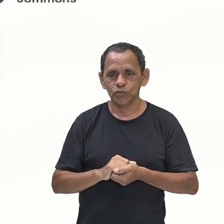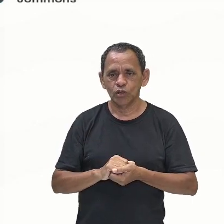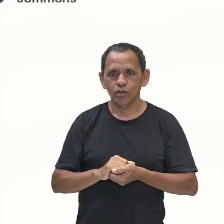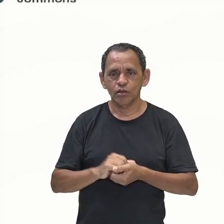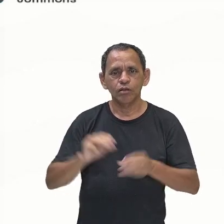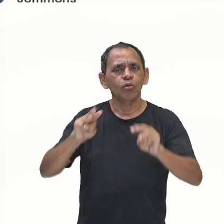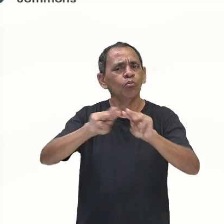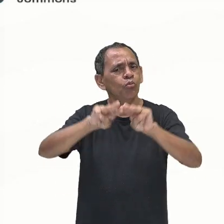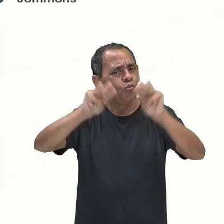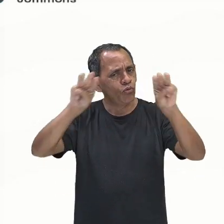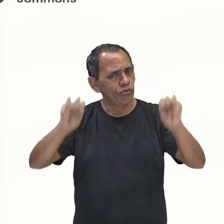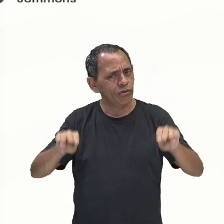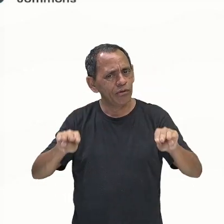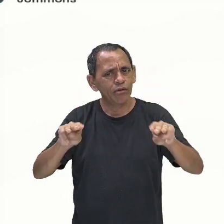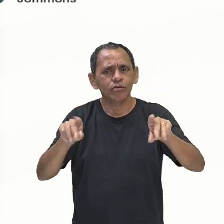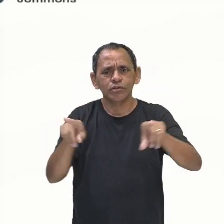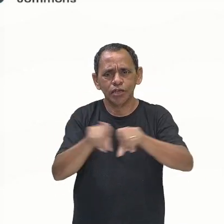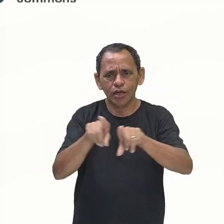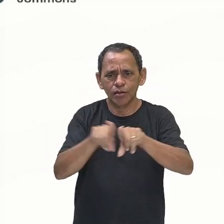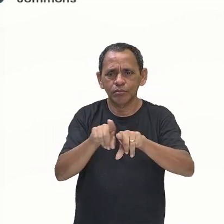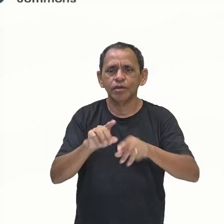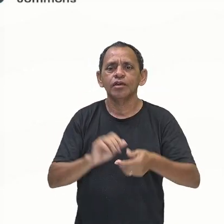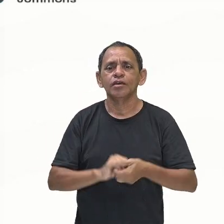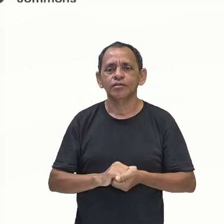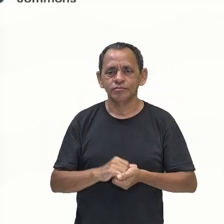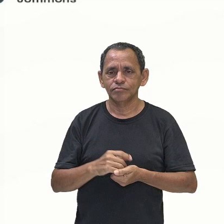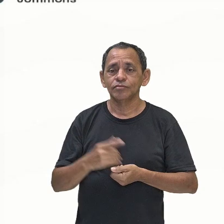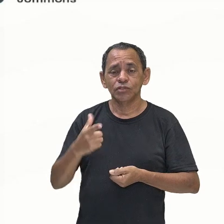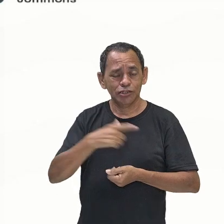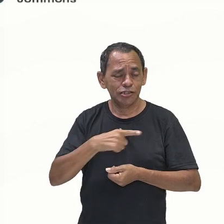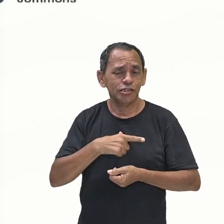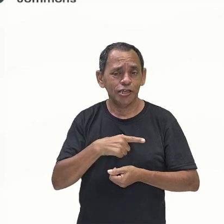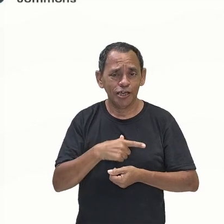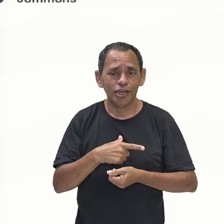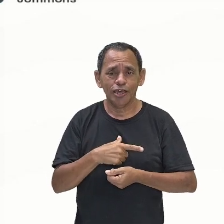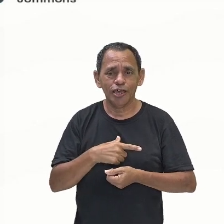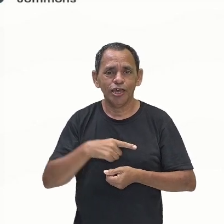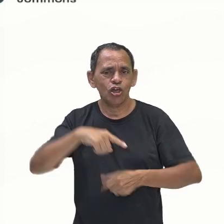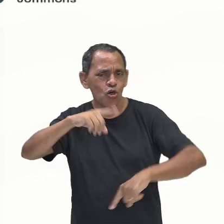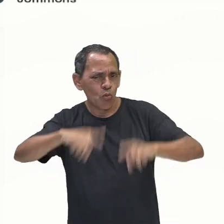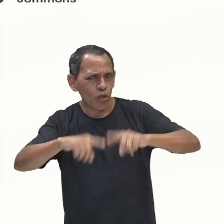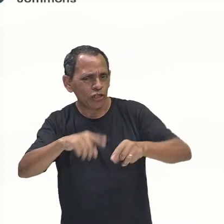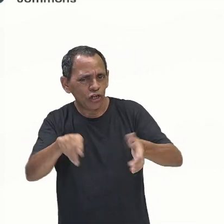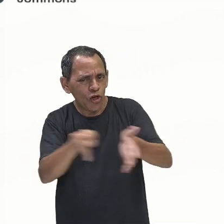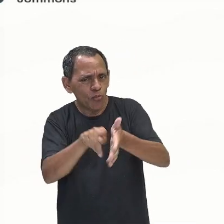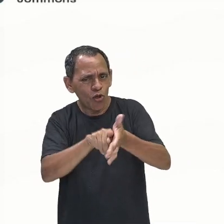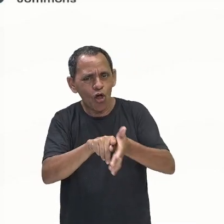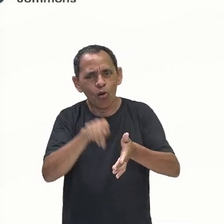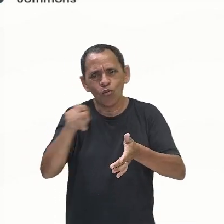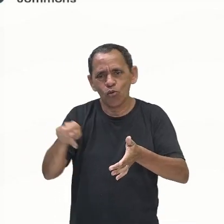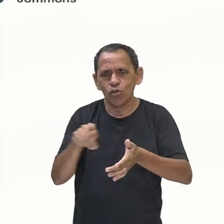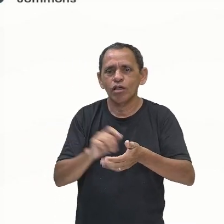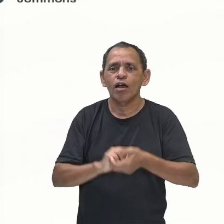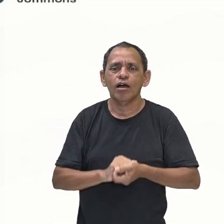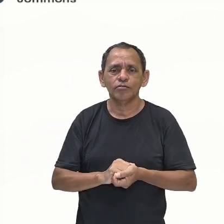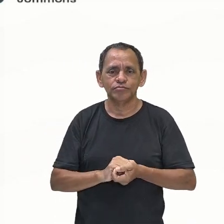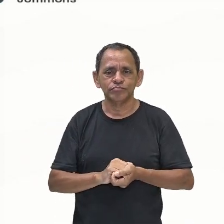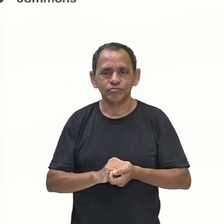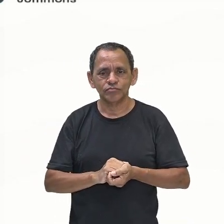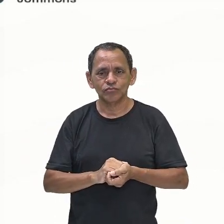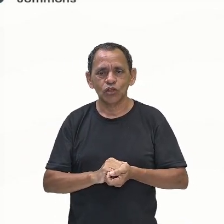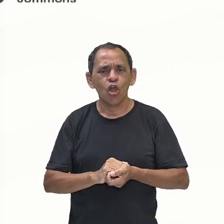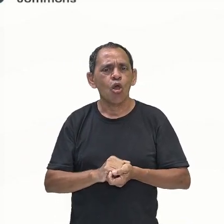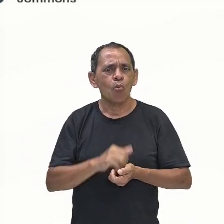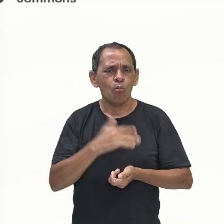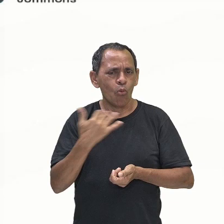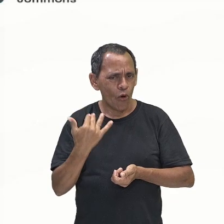aqui no peito desse pombo empalhado lá, exposto no museu, nós temos uma máquina fotográfica que era acoplada ali